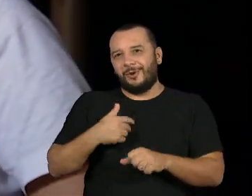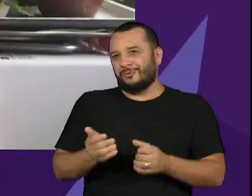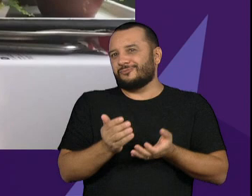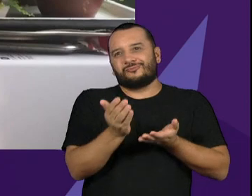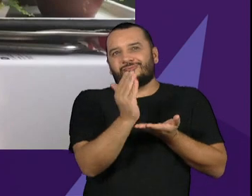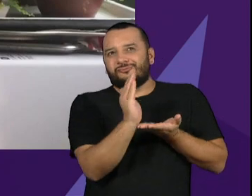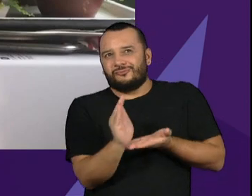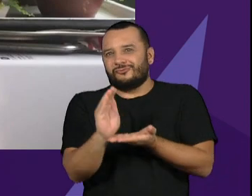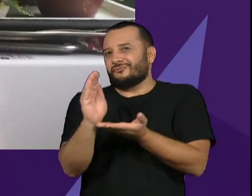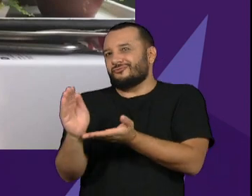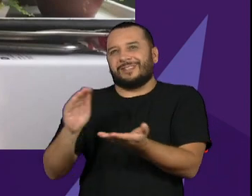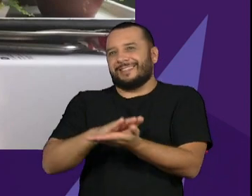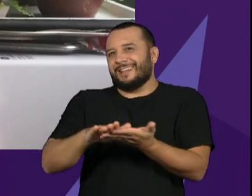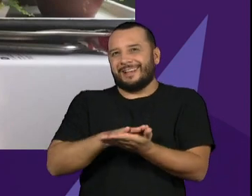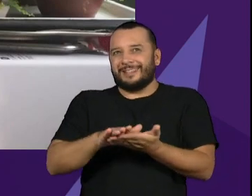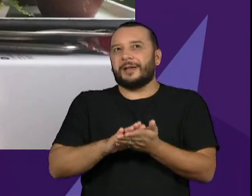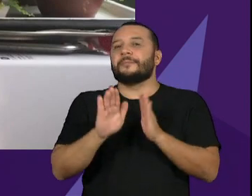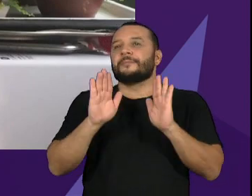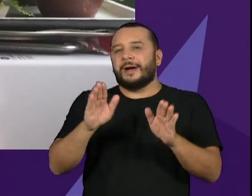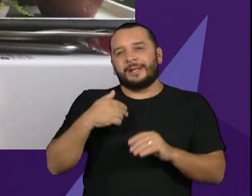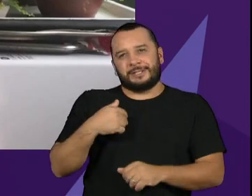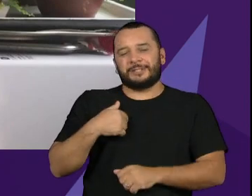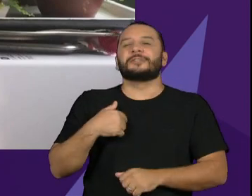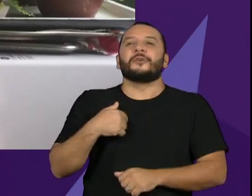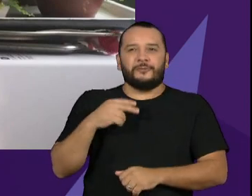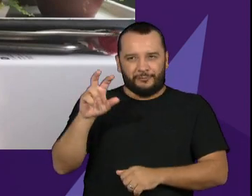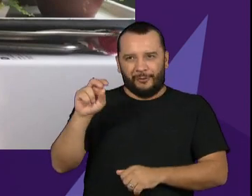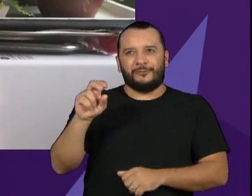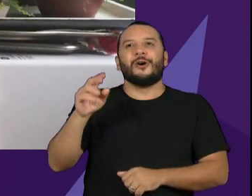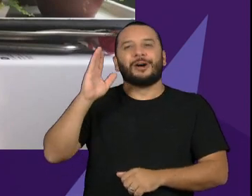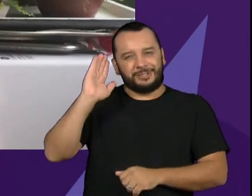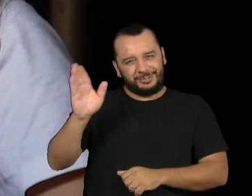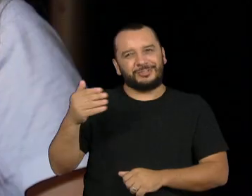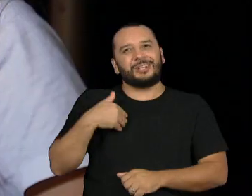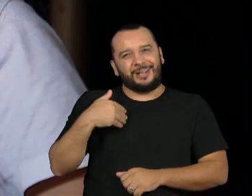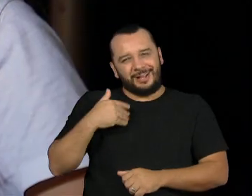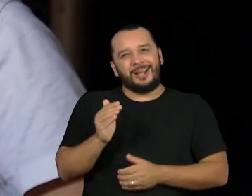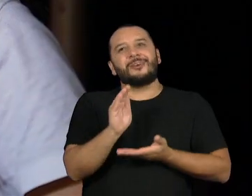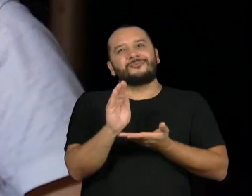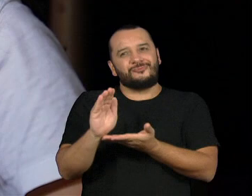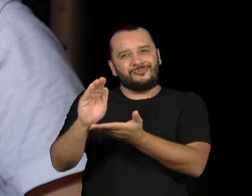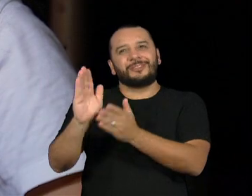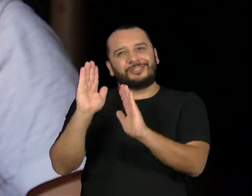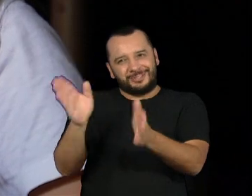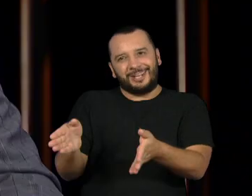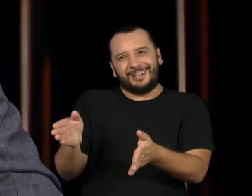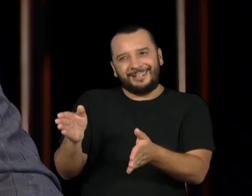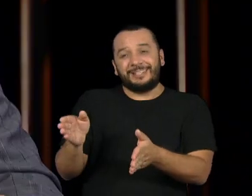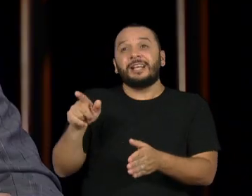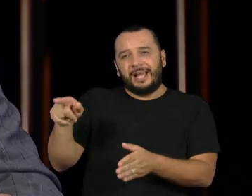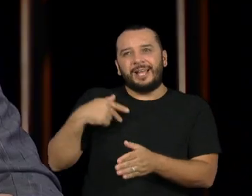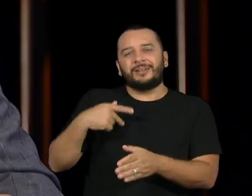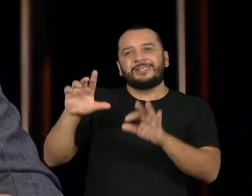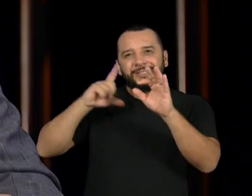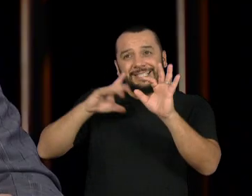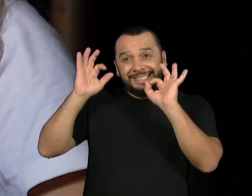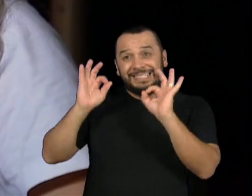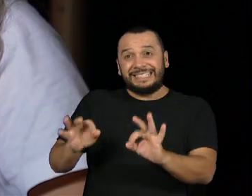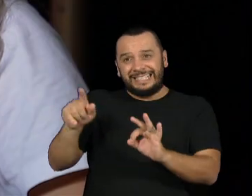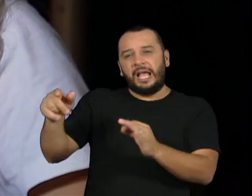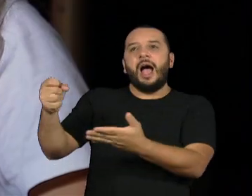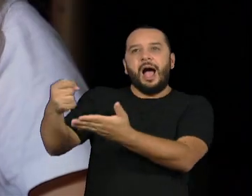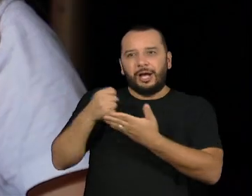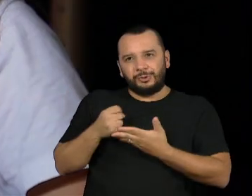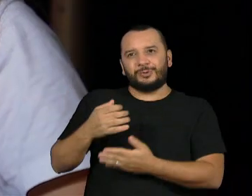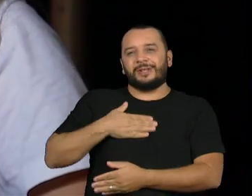oceanos, mas ela já viveu grandes travessias e era uma pessoa que eu tinha certeza que ia me apoiar. Eu lembro de contar para ela que